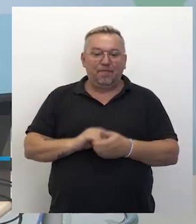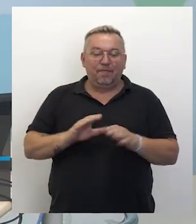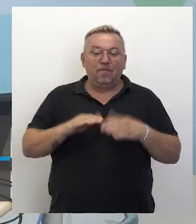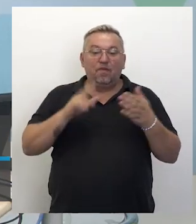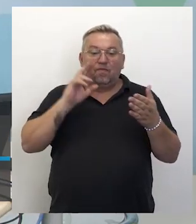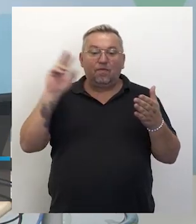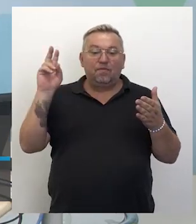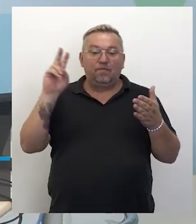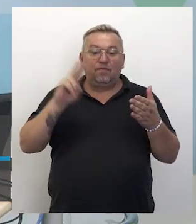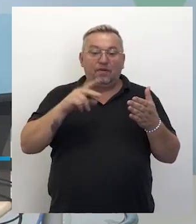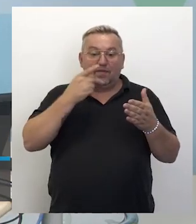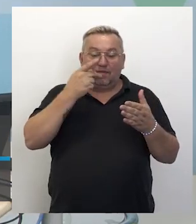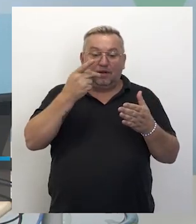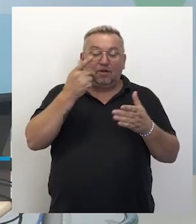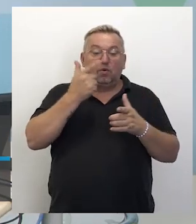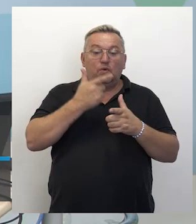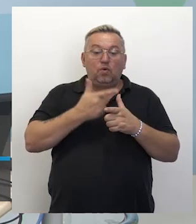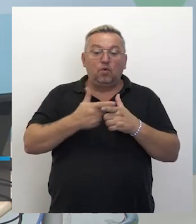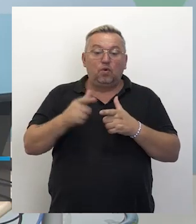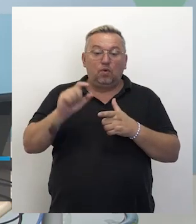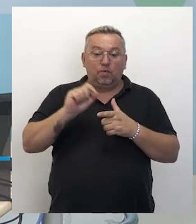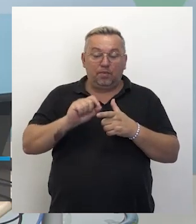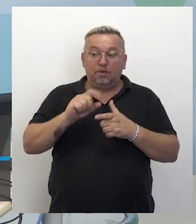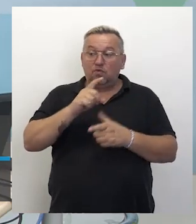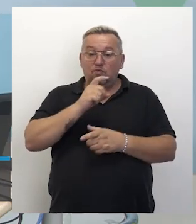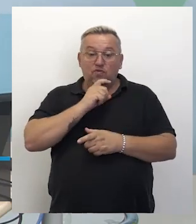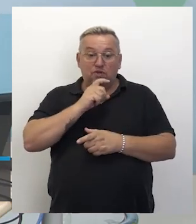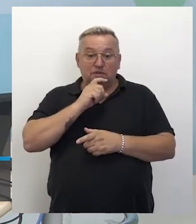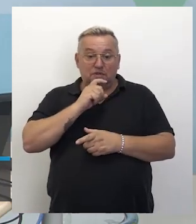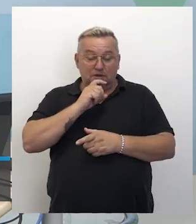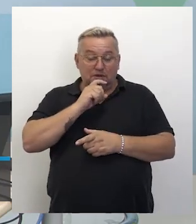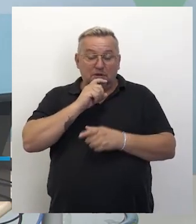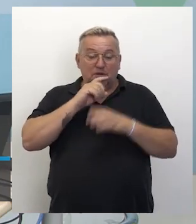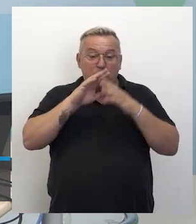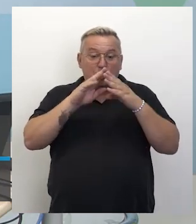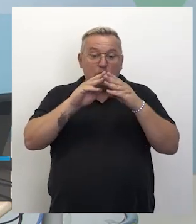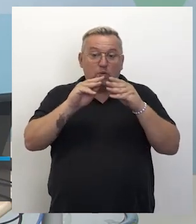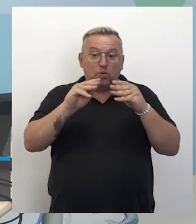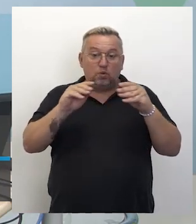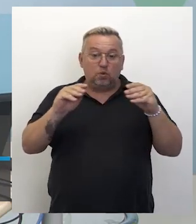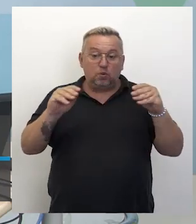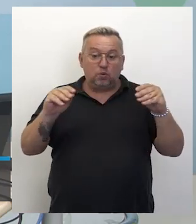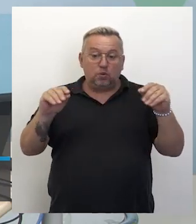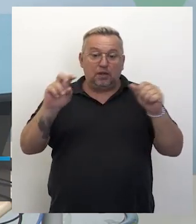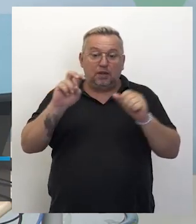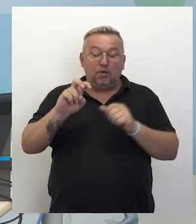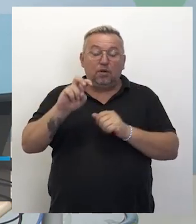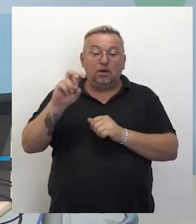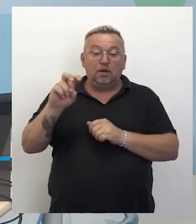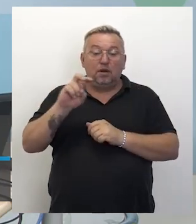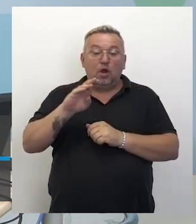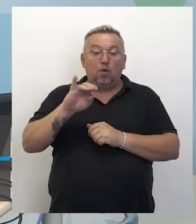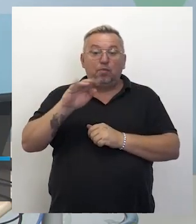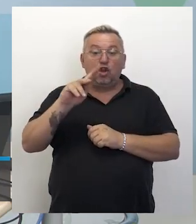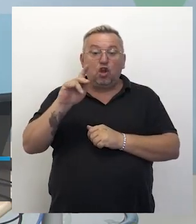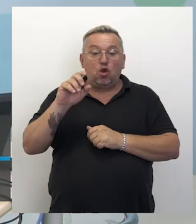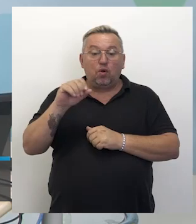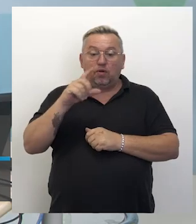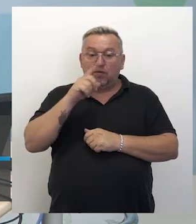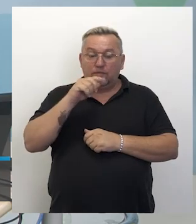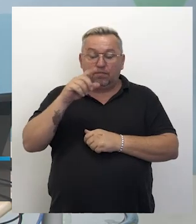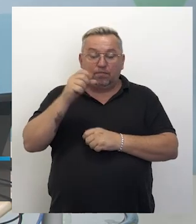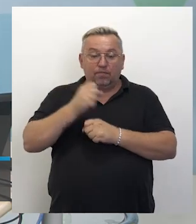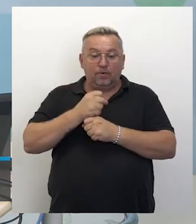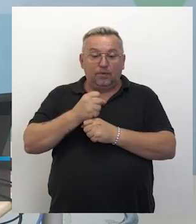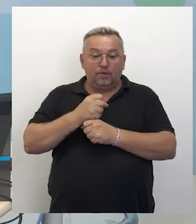lá. Falando então sobre as geleiras da Antártida que derretem, né? 55 bilhões de litros de água todos os